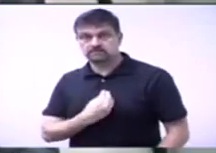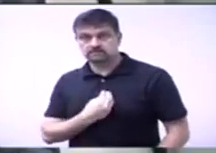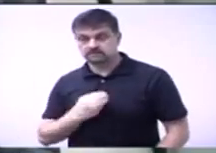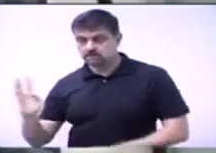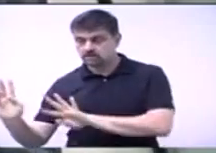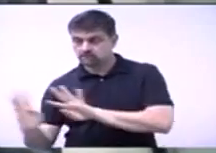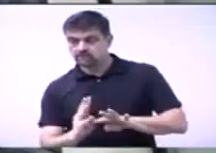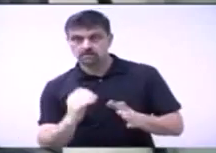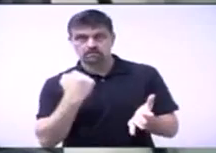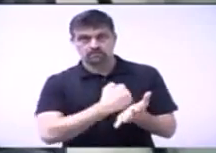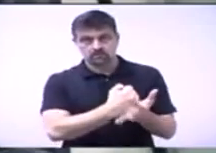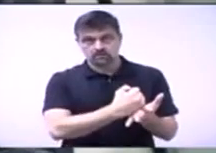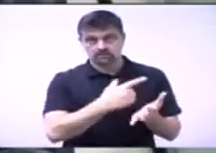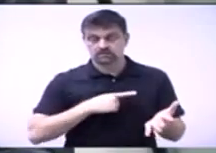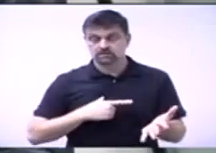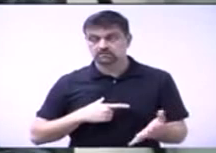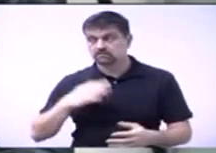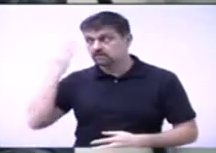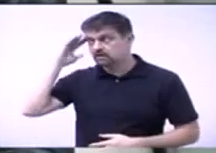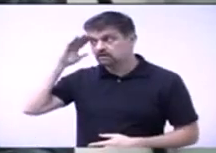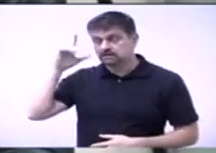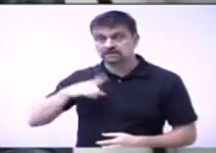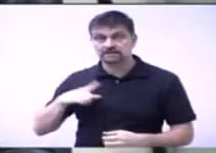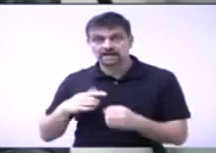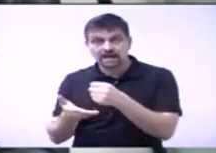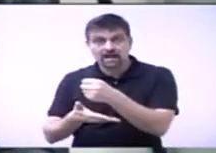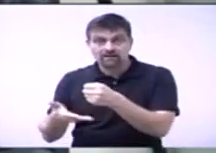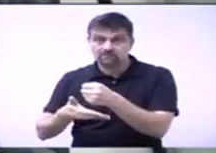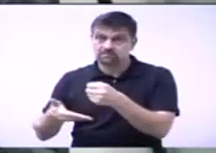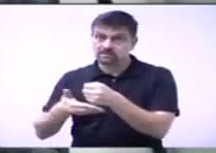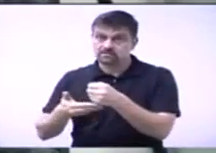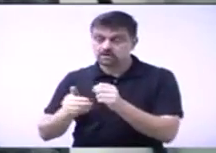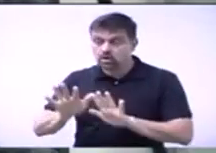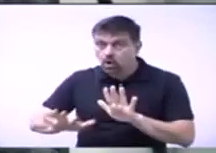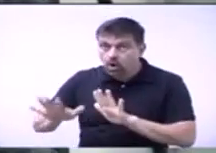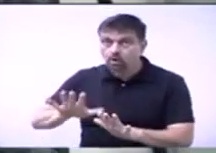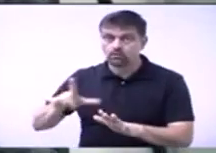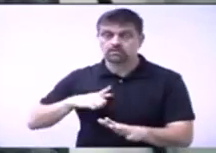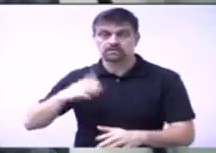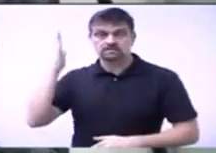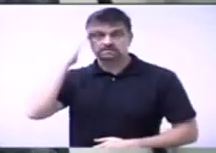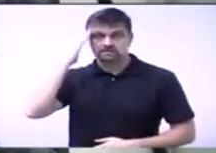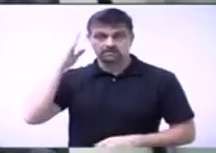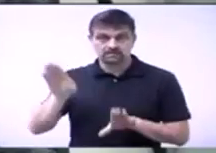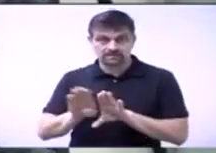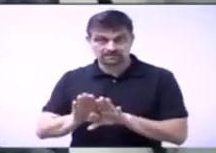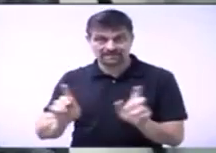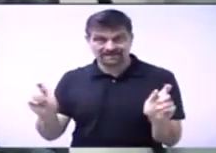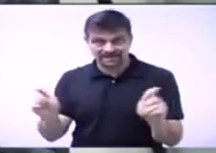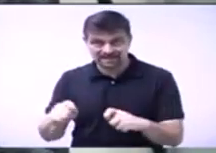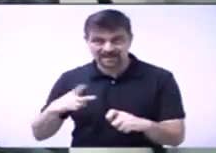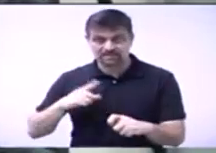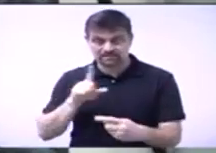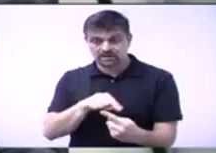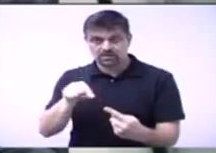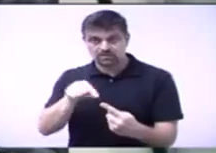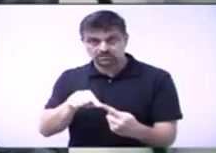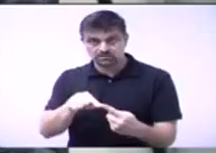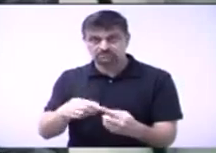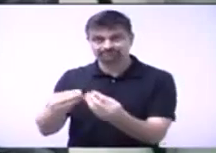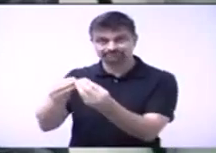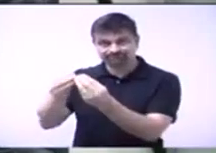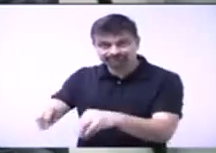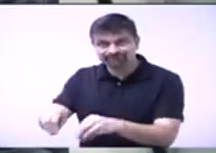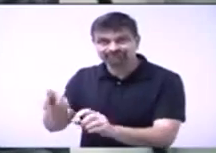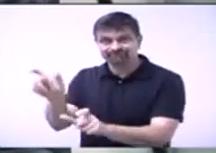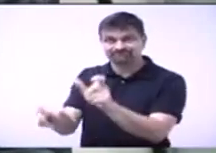assim, veja, por entender relevantes os fundamentos do pedido cautelar e considerando a possibilidade de a norma em questão acarretar